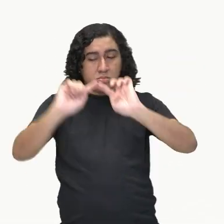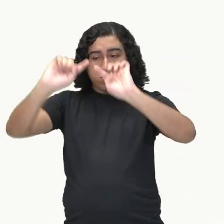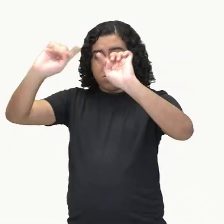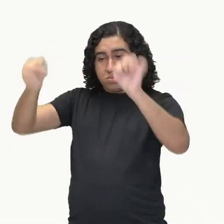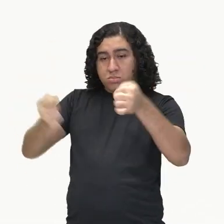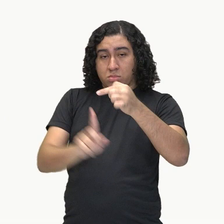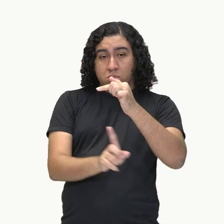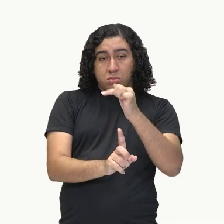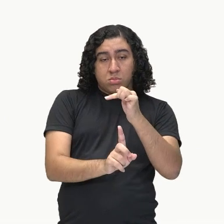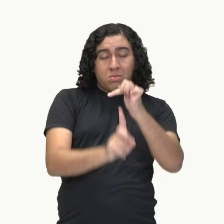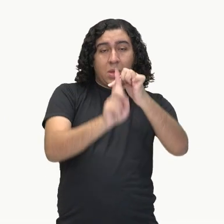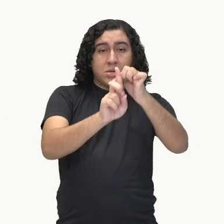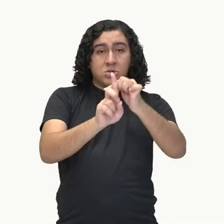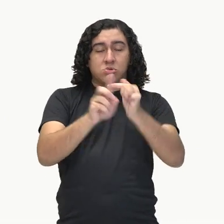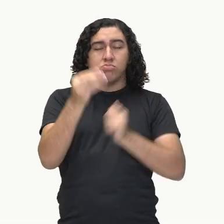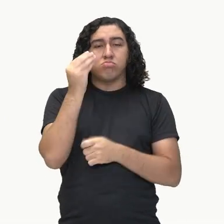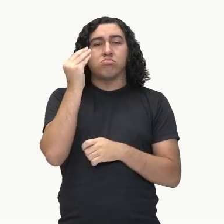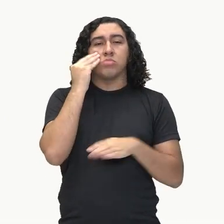e este outro